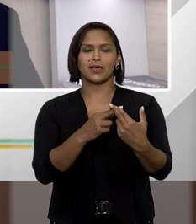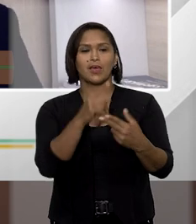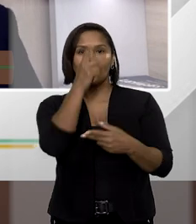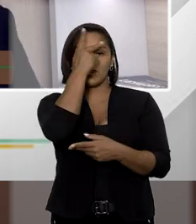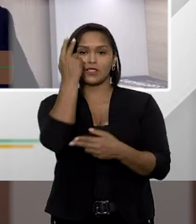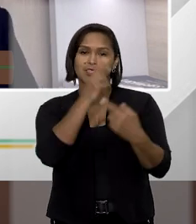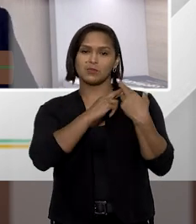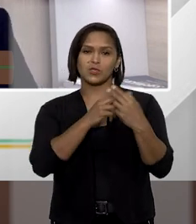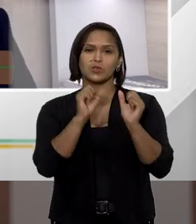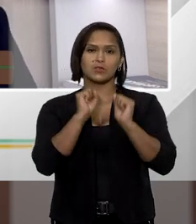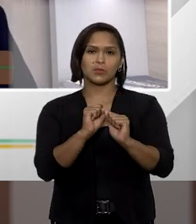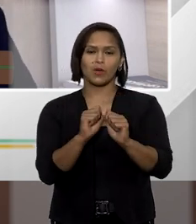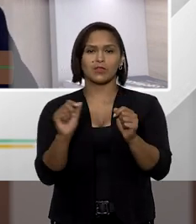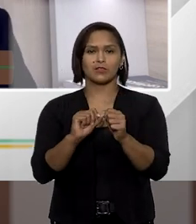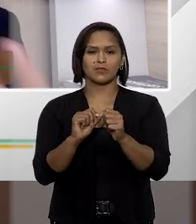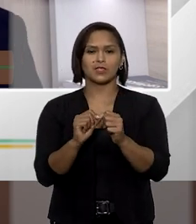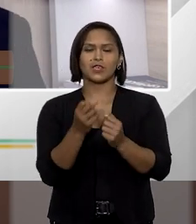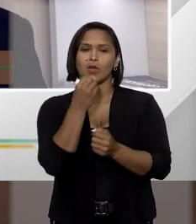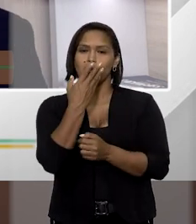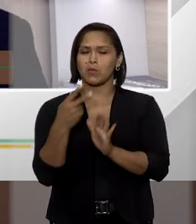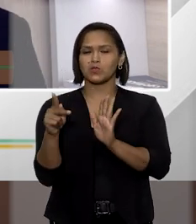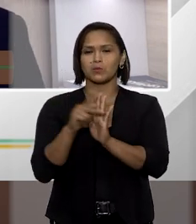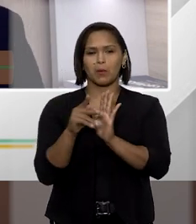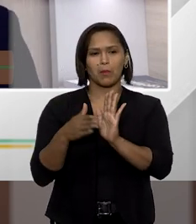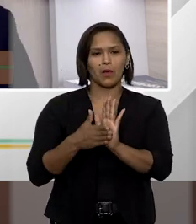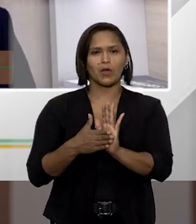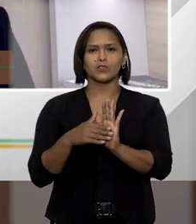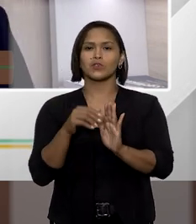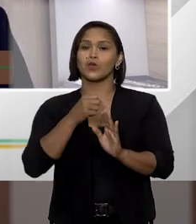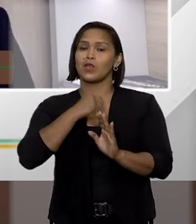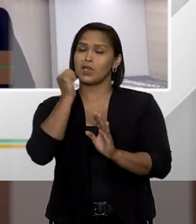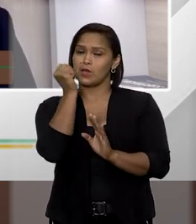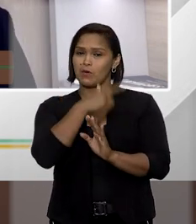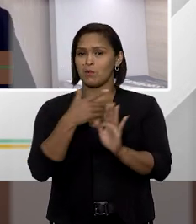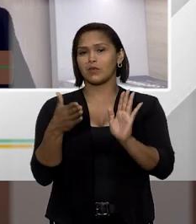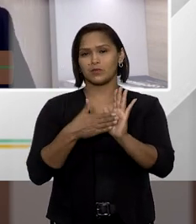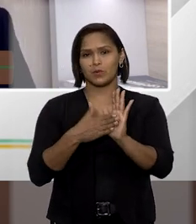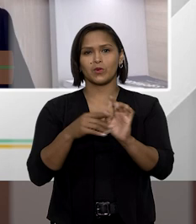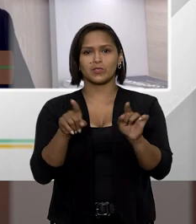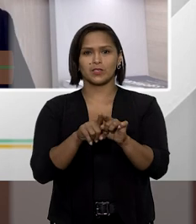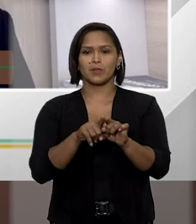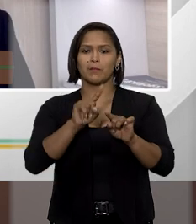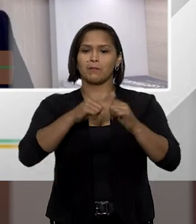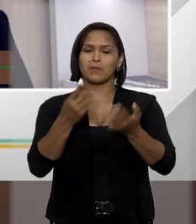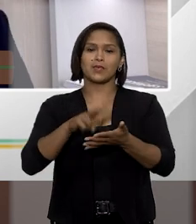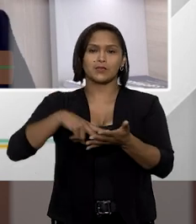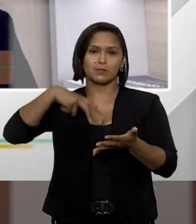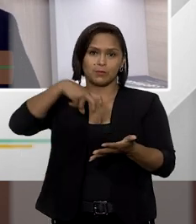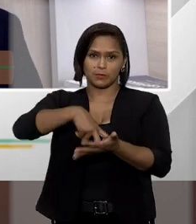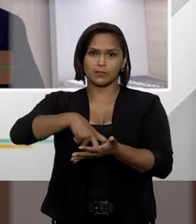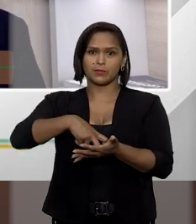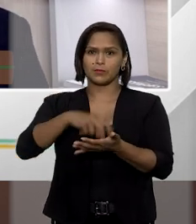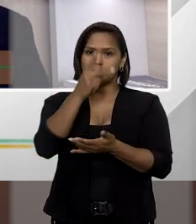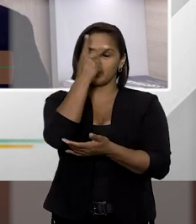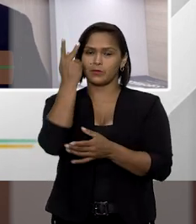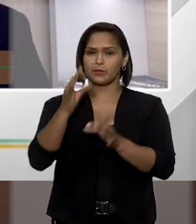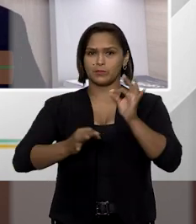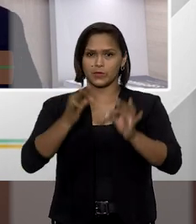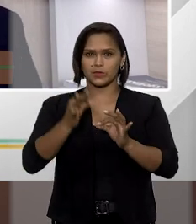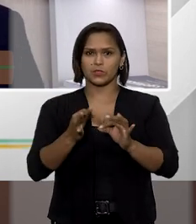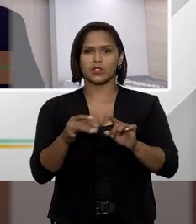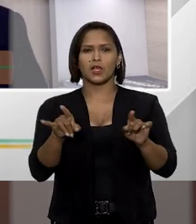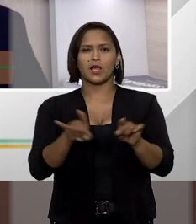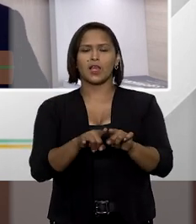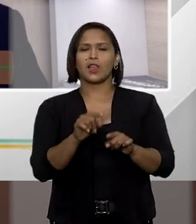Essas pessoas podem agir com bons propósitos, com maus propósitos. Porém, a punição da pessoa